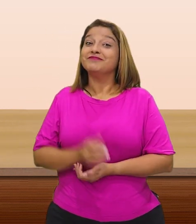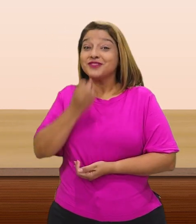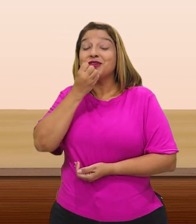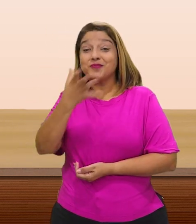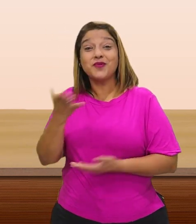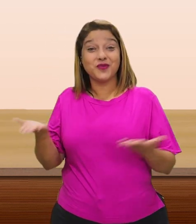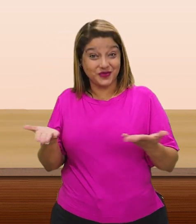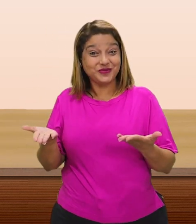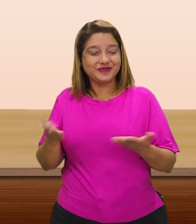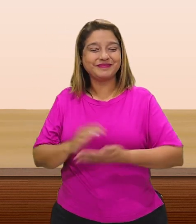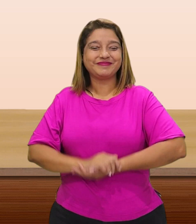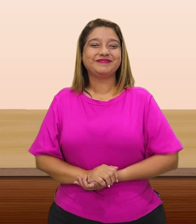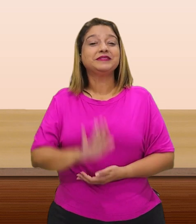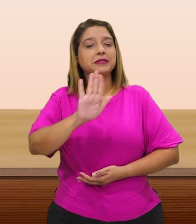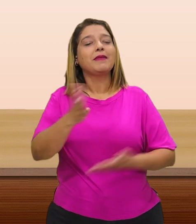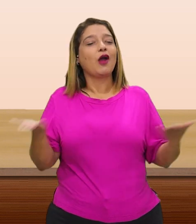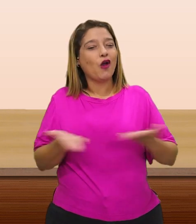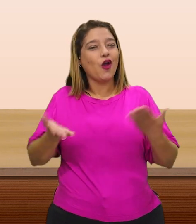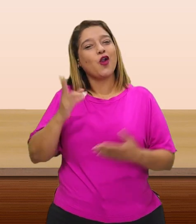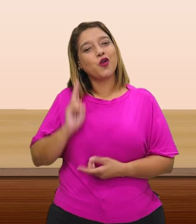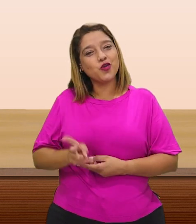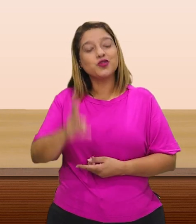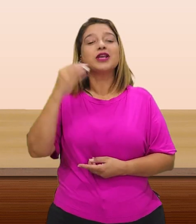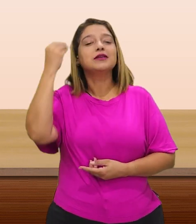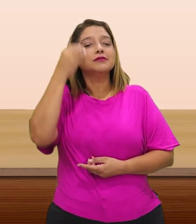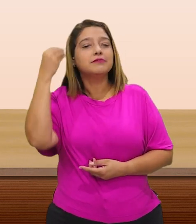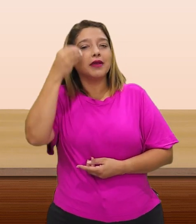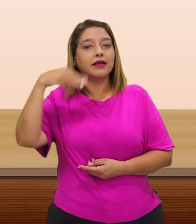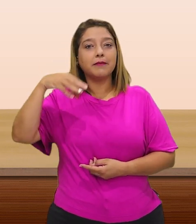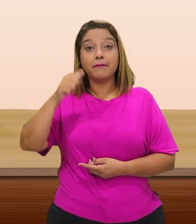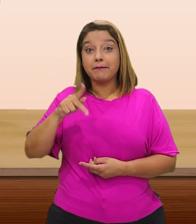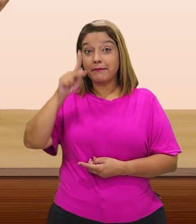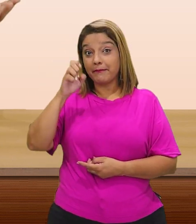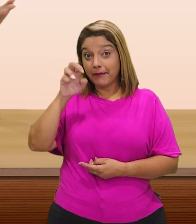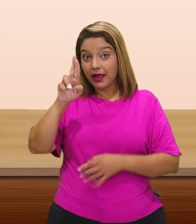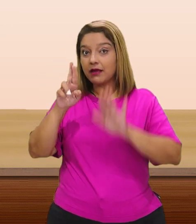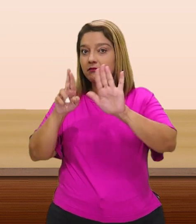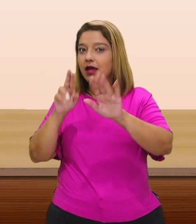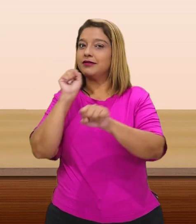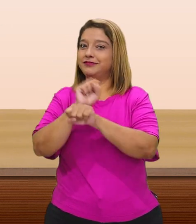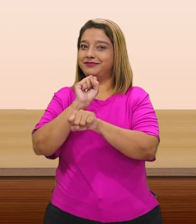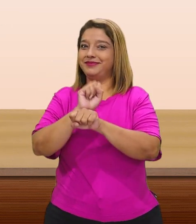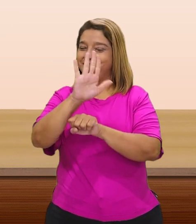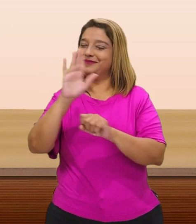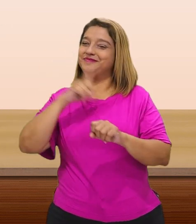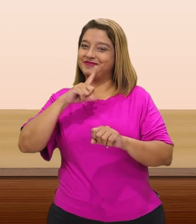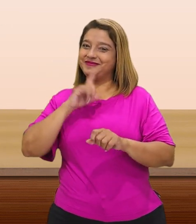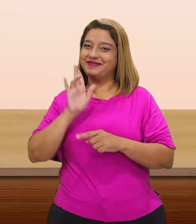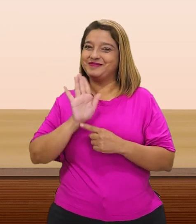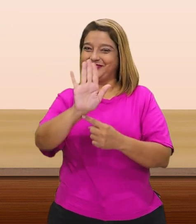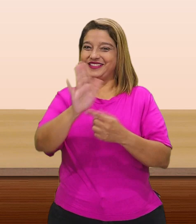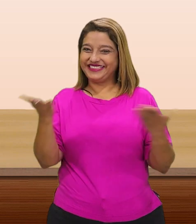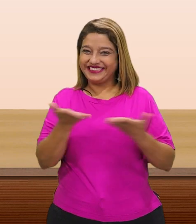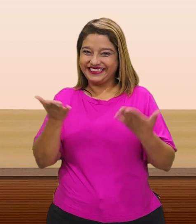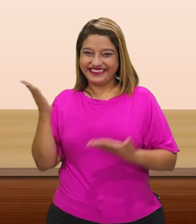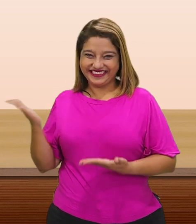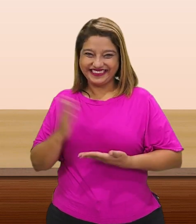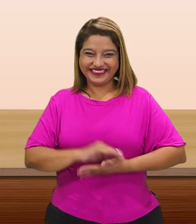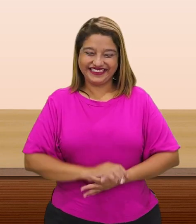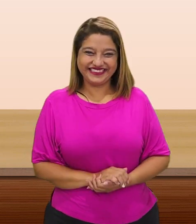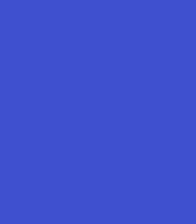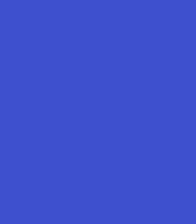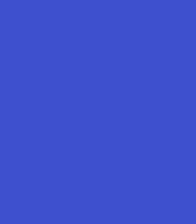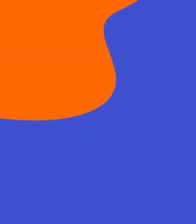que é bom, Lívia. Então, vamos dar continuidade na experiência maker. Mas, claro, depois a nossa vinheta. Solta a vinheta,